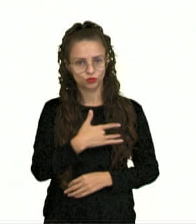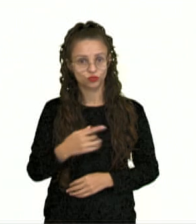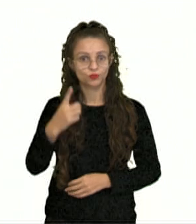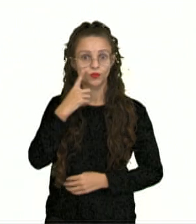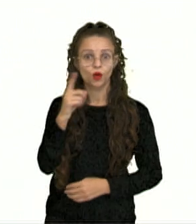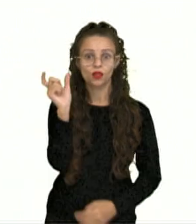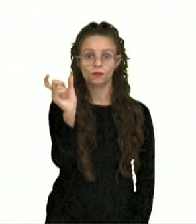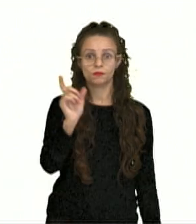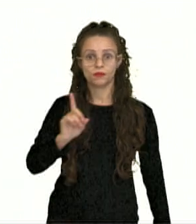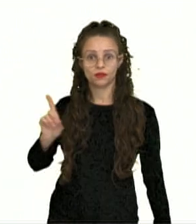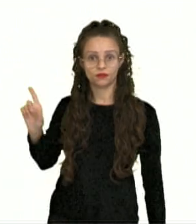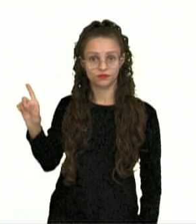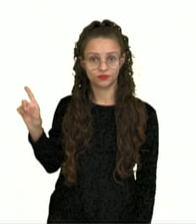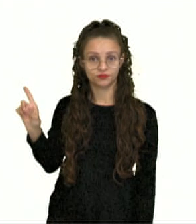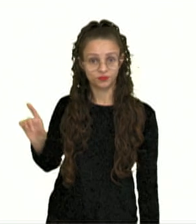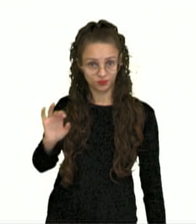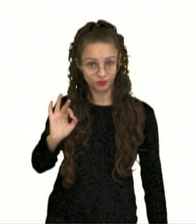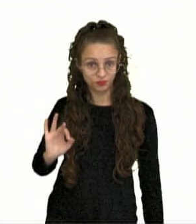Acertadamente. Combinado?